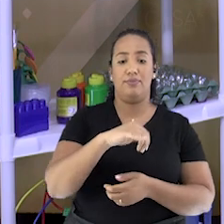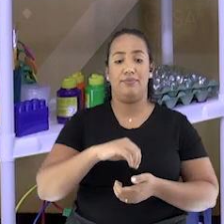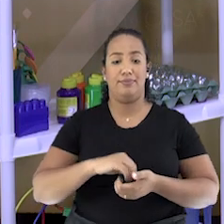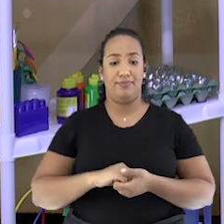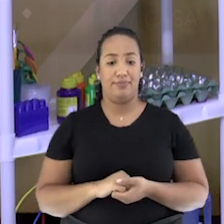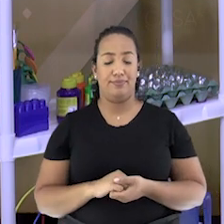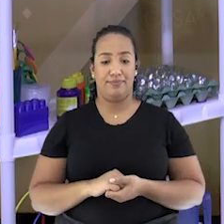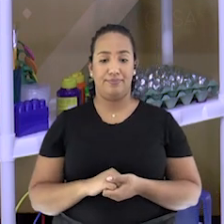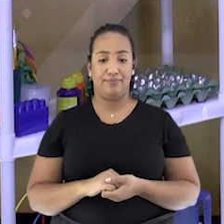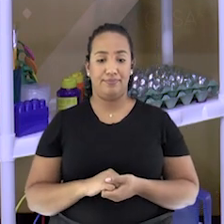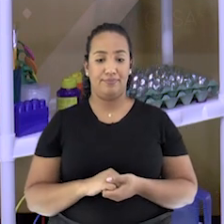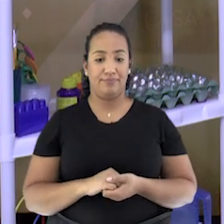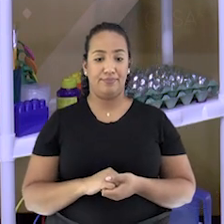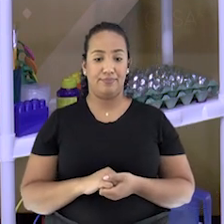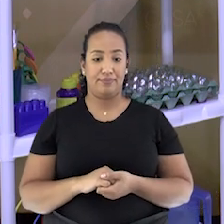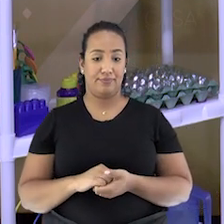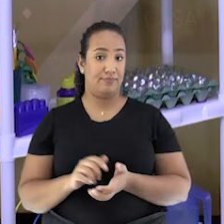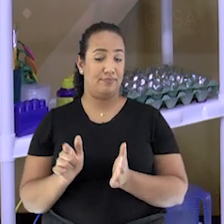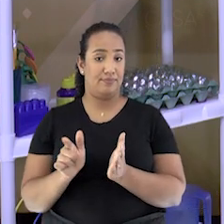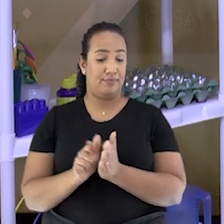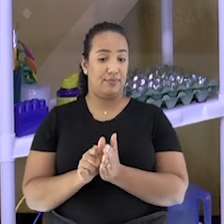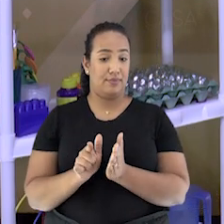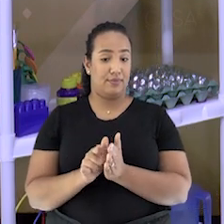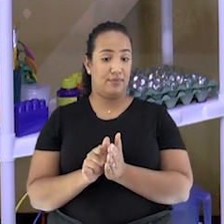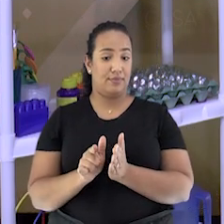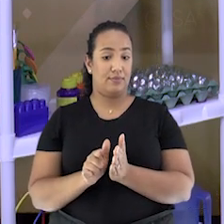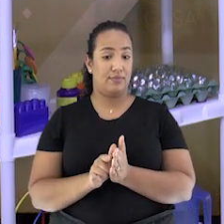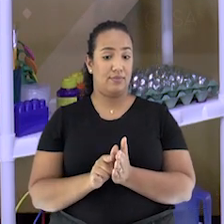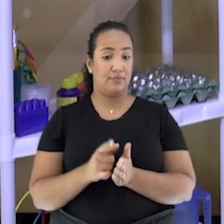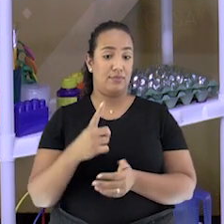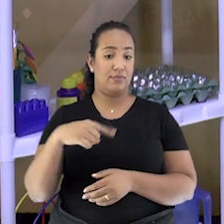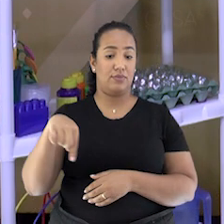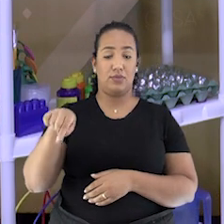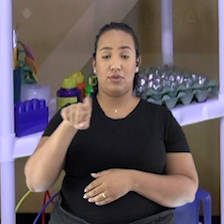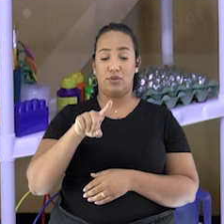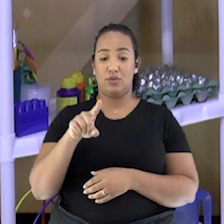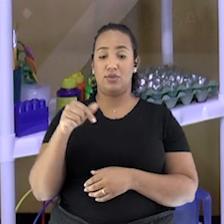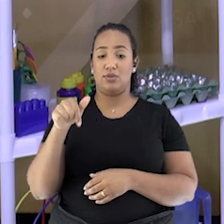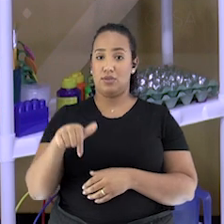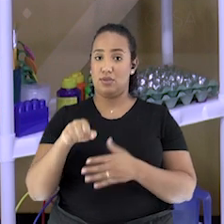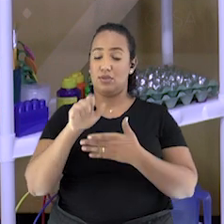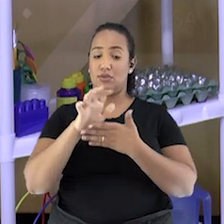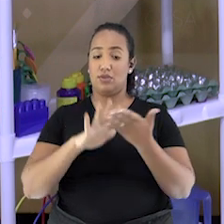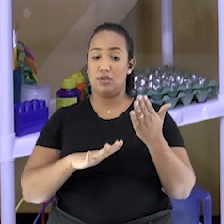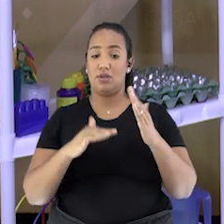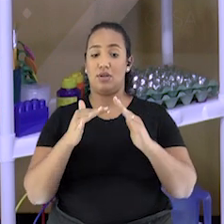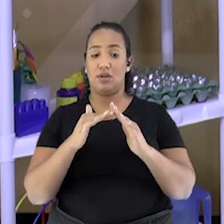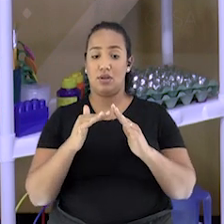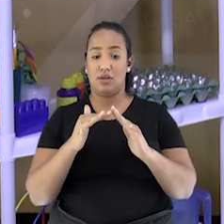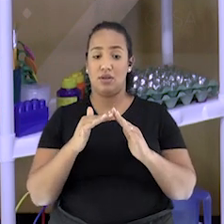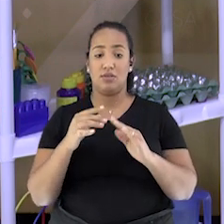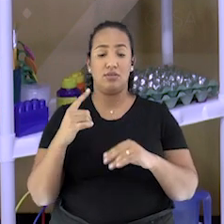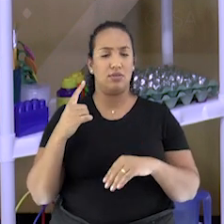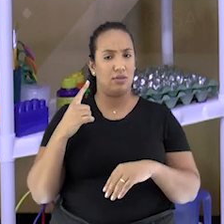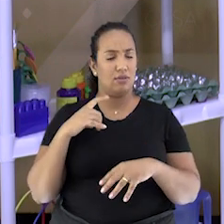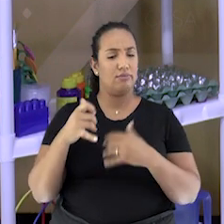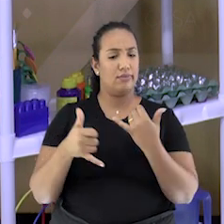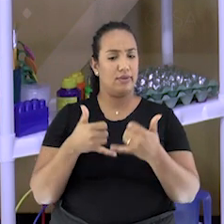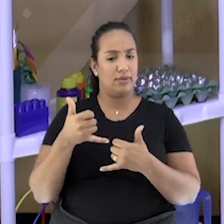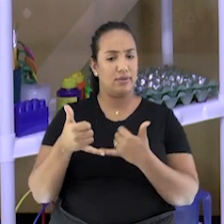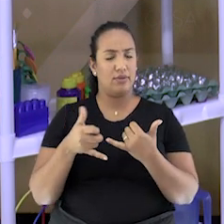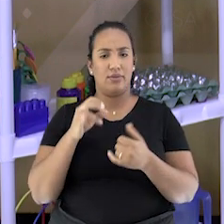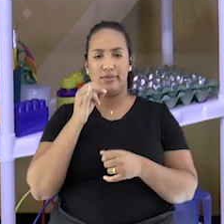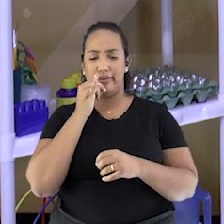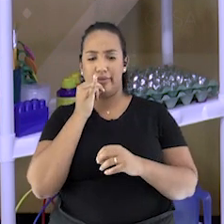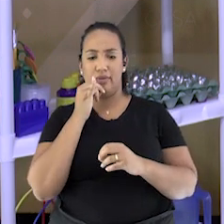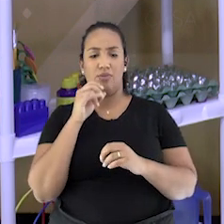Aqui com papel, nós já fizemos, no Deve em Casa, casinhas com bolo de papel higiênico. Já fizemos trenzinhos com